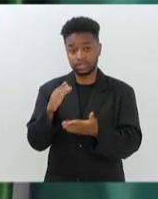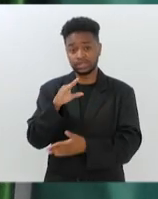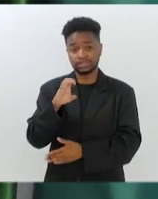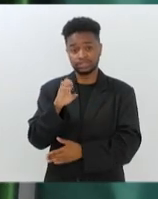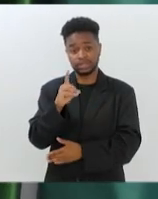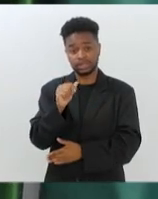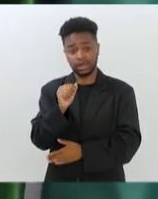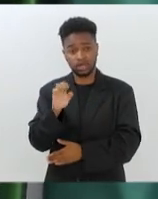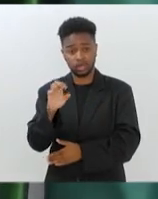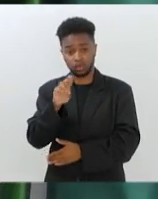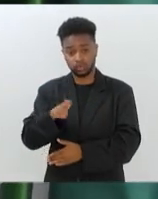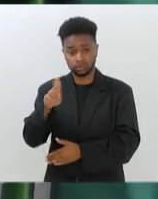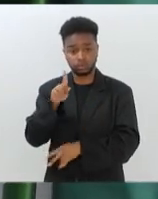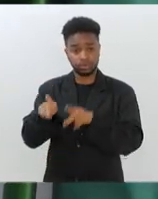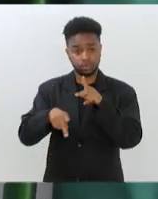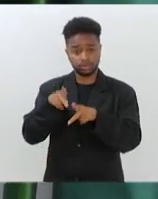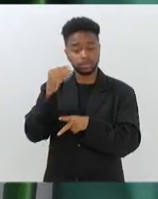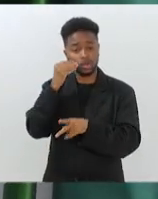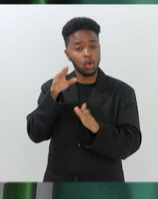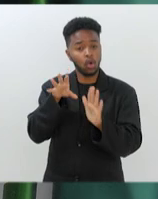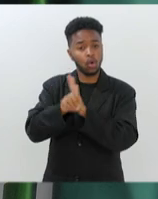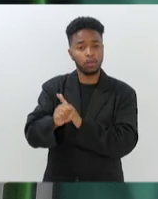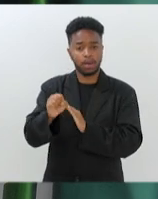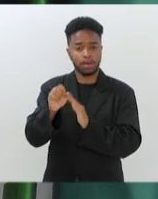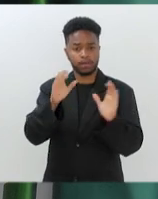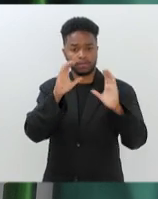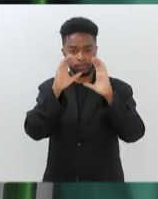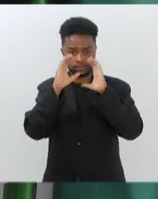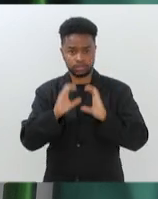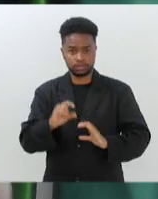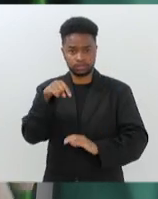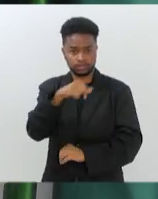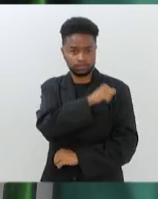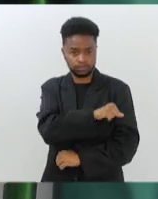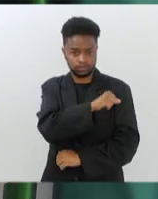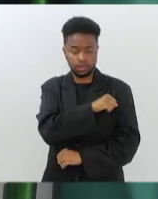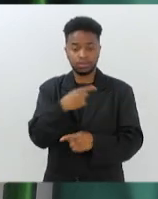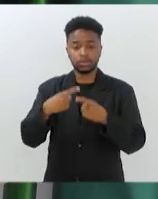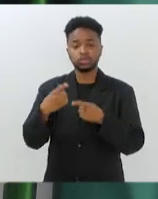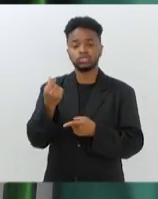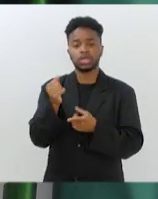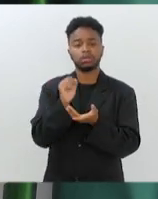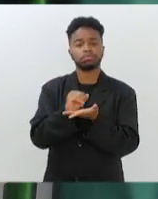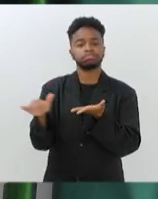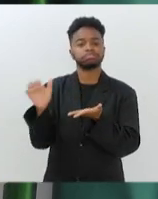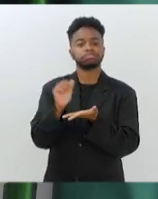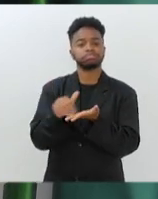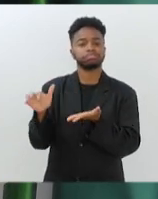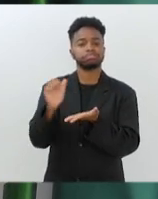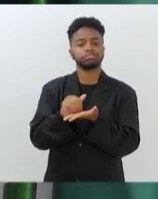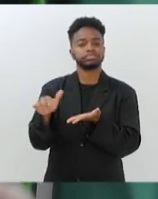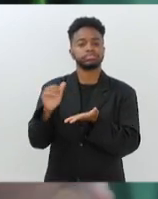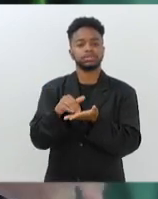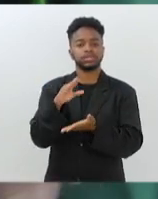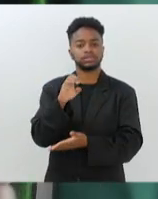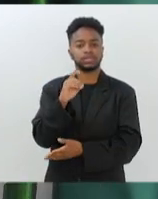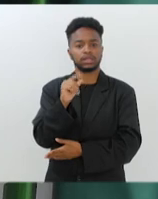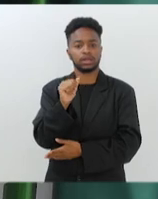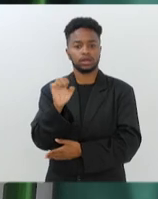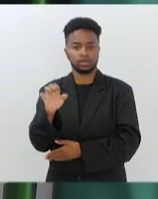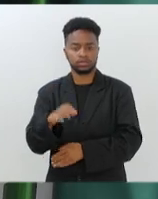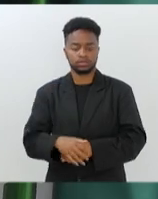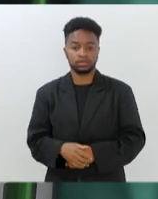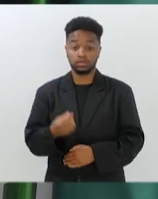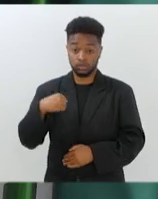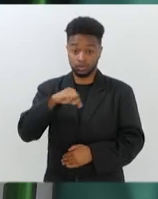o cidadão do Rio de Janeiro o dinheiro tá escoando na ced Deputado Val nós